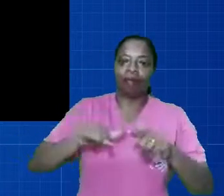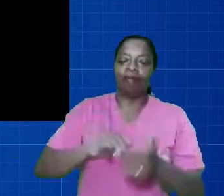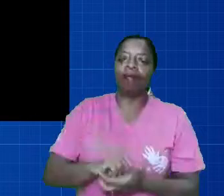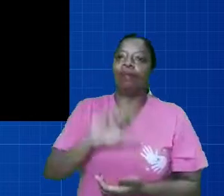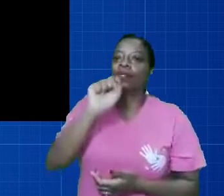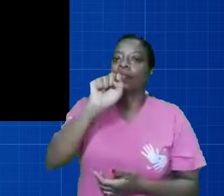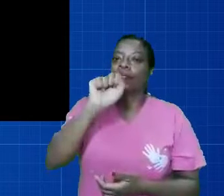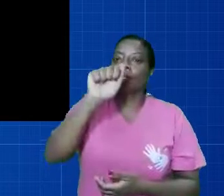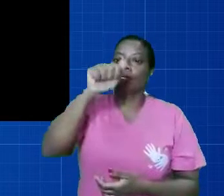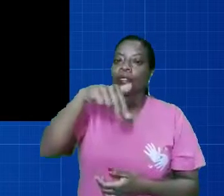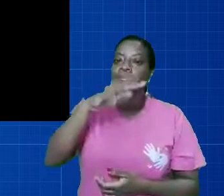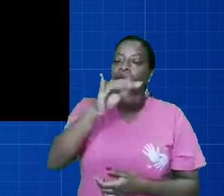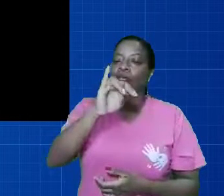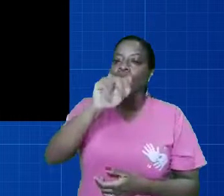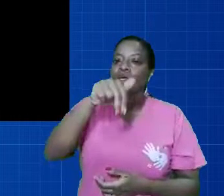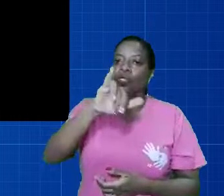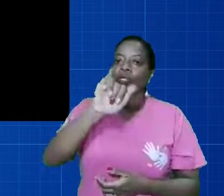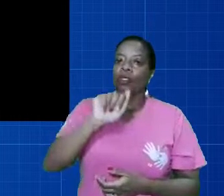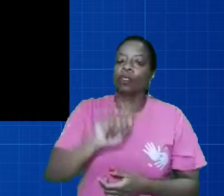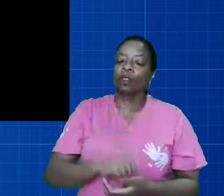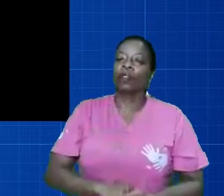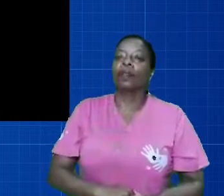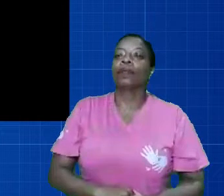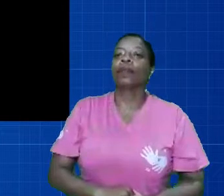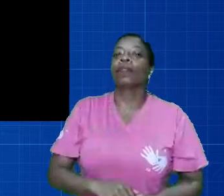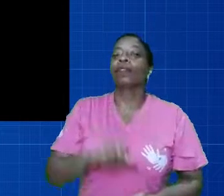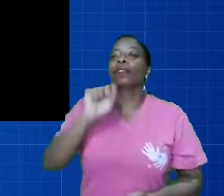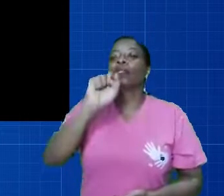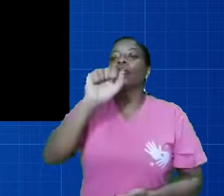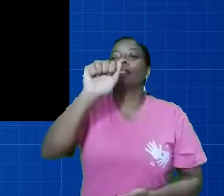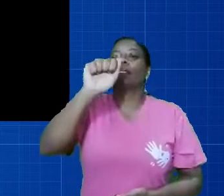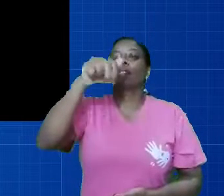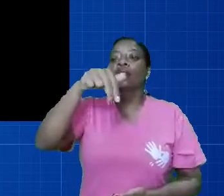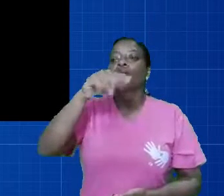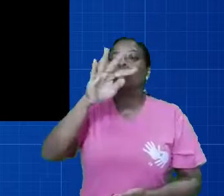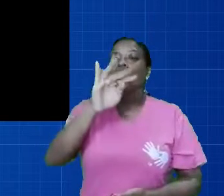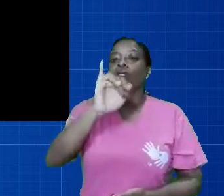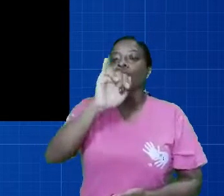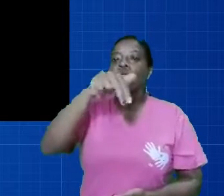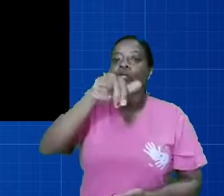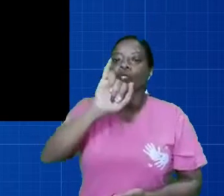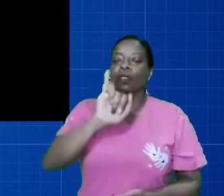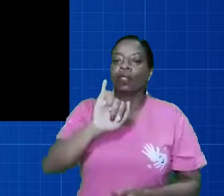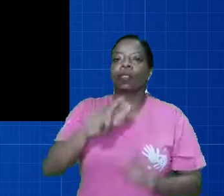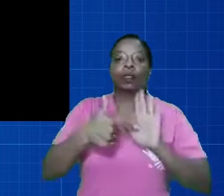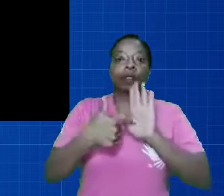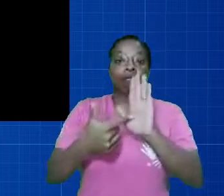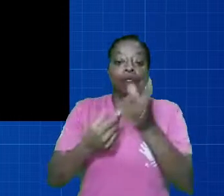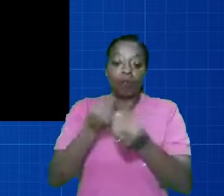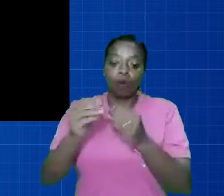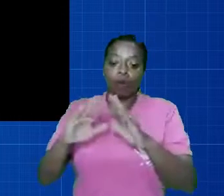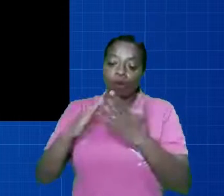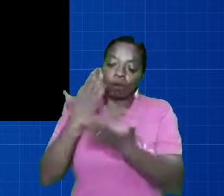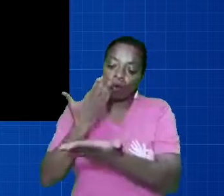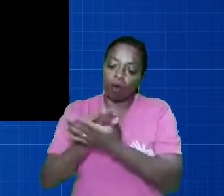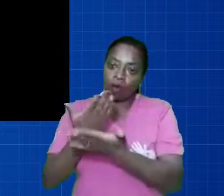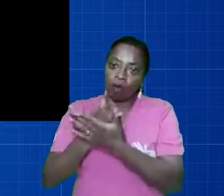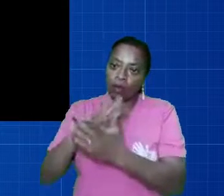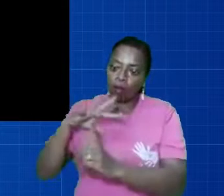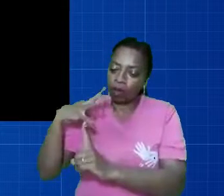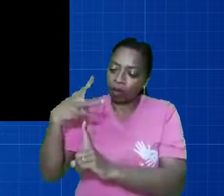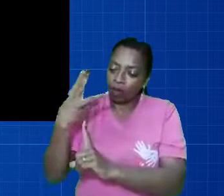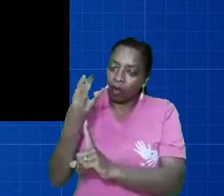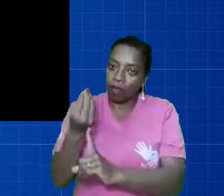A Jaciara, ela fez uma pesquisa sobre a Escolinha de Arte do Colégio Estadual do Paraná. Na verdade, ela fez uma pesquisa sobre o ensino